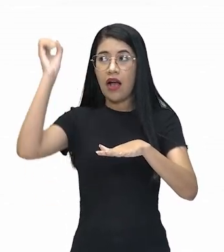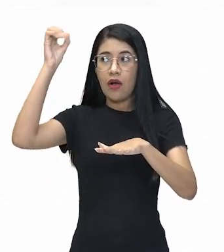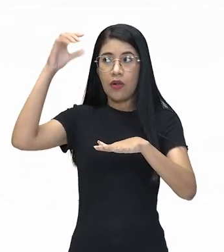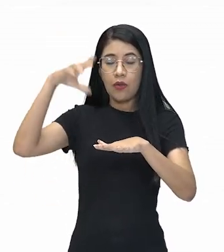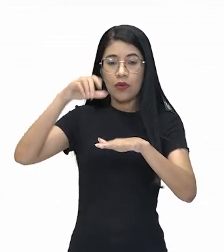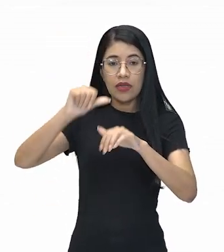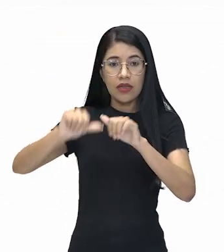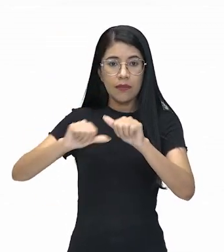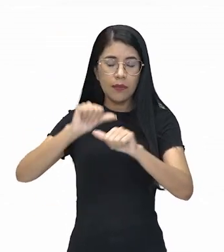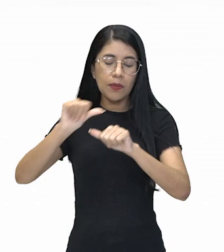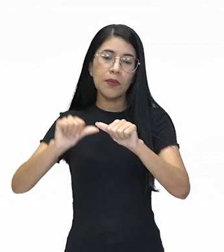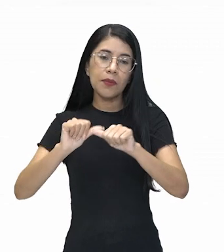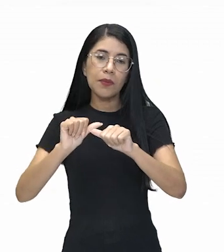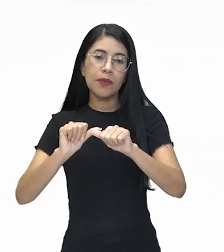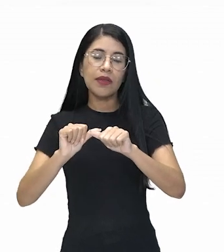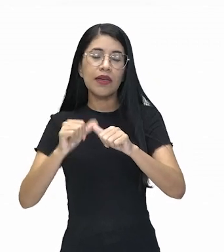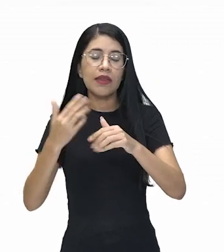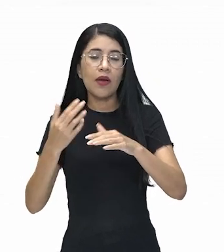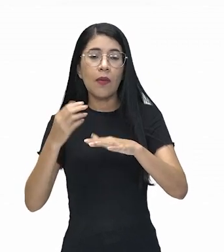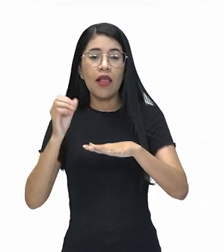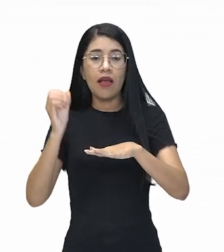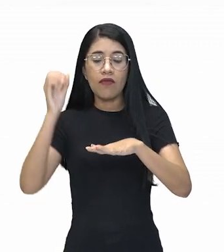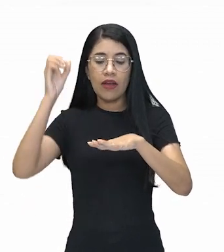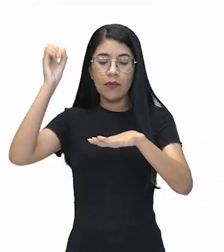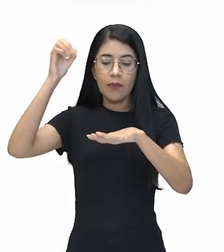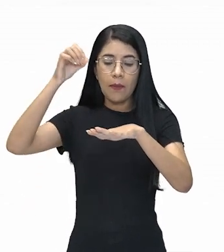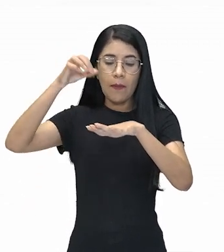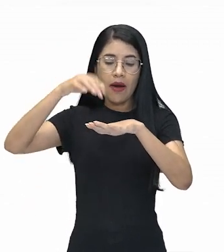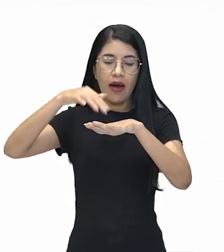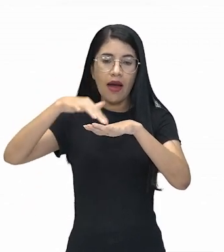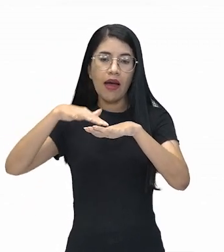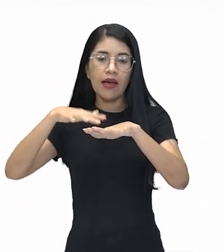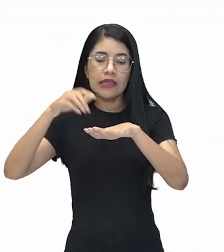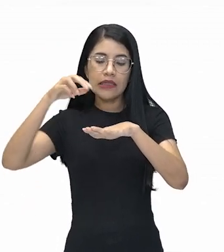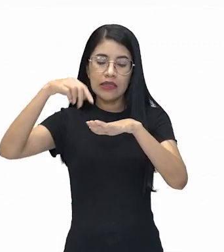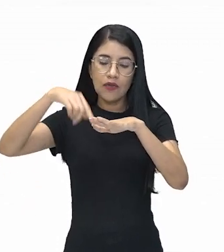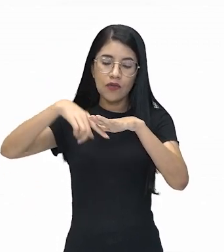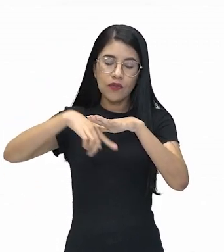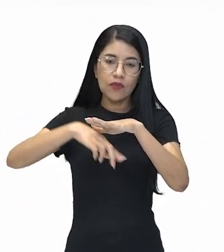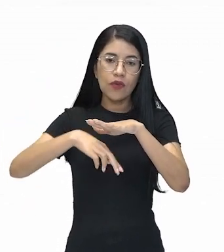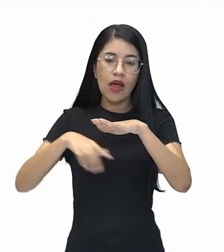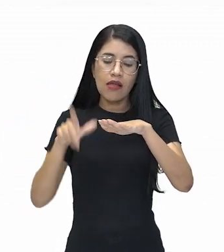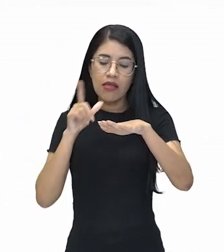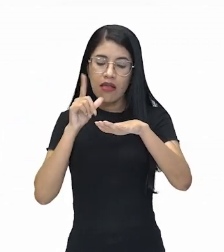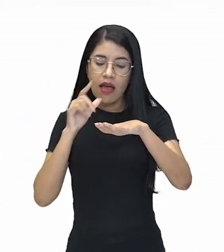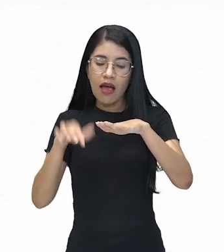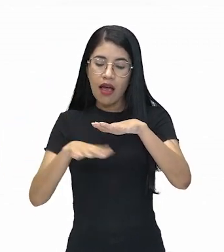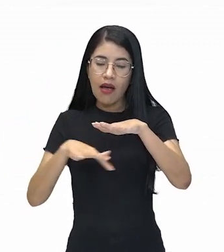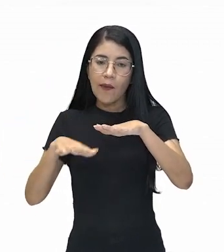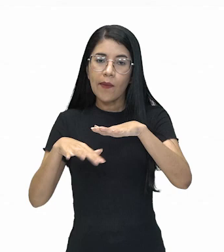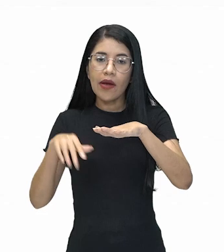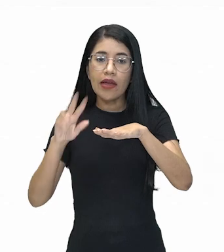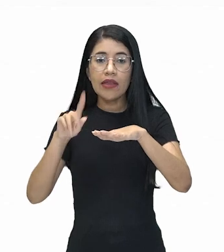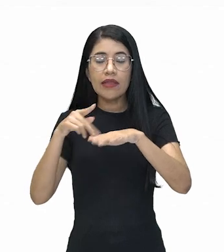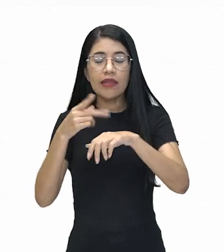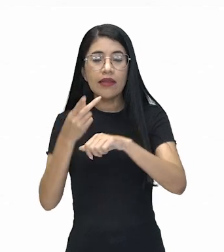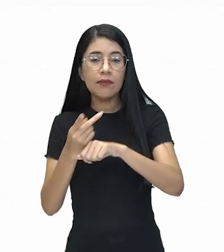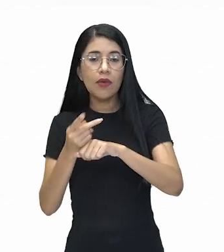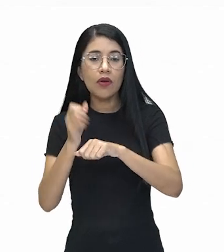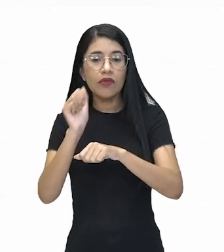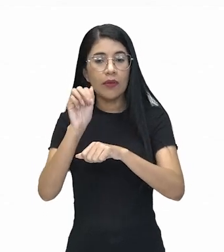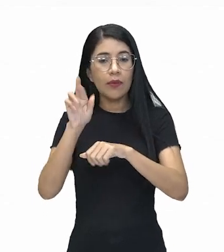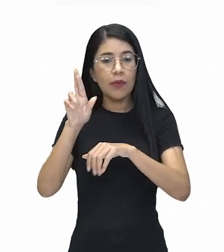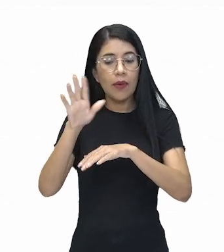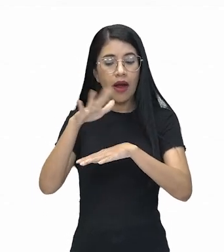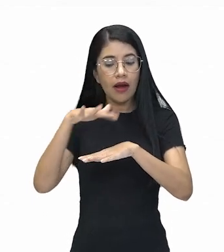Ou seja, ela vai primeiro transitar pela água, depois ela vai transitar pelo ar. Essa mudança de meio